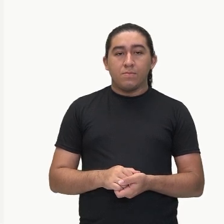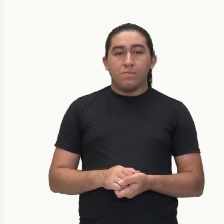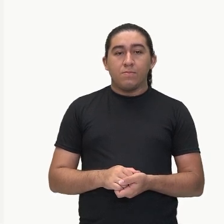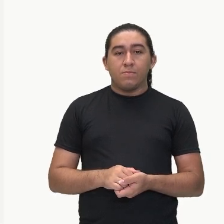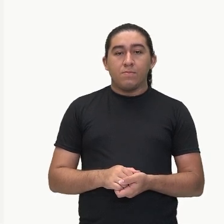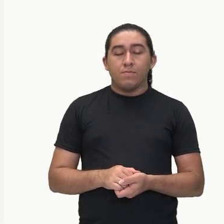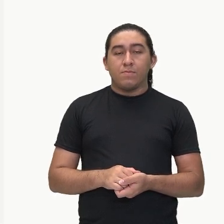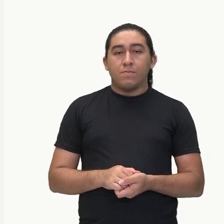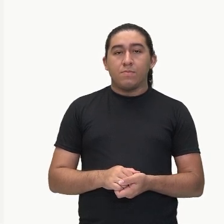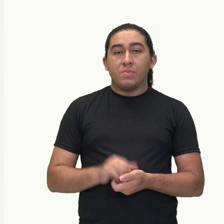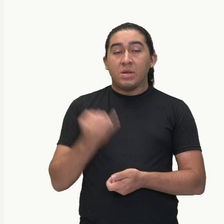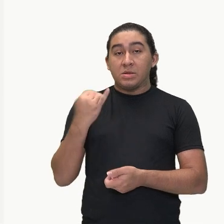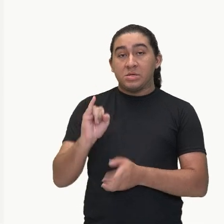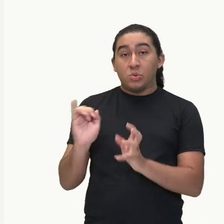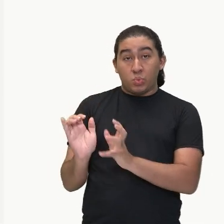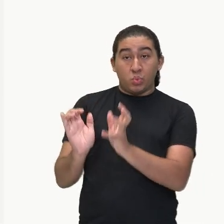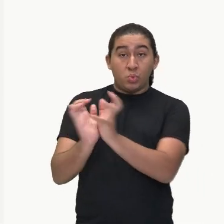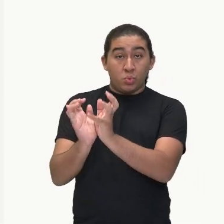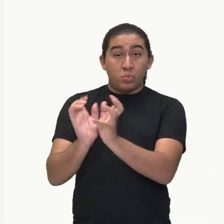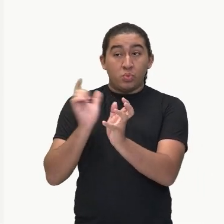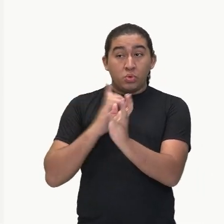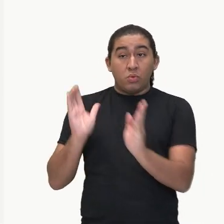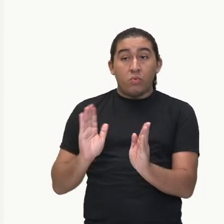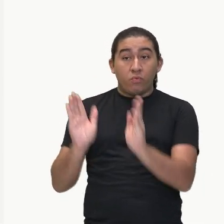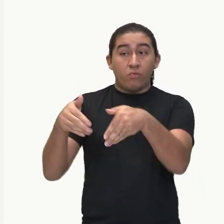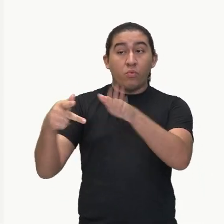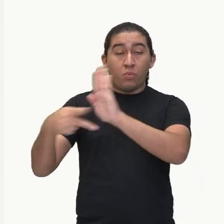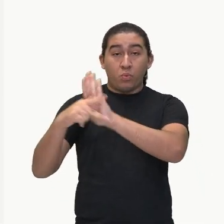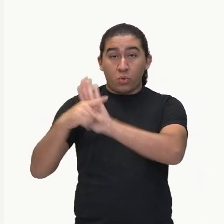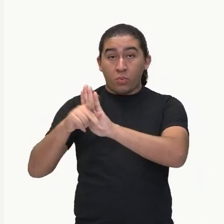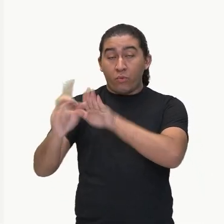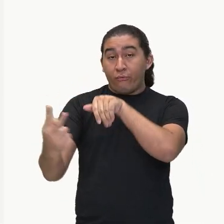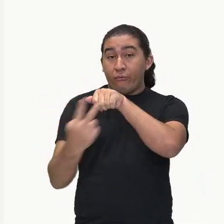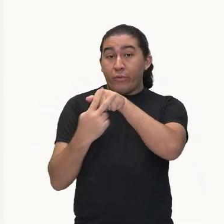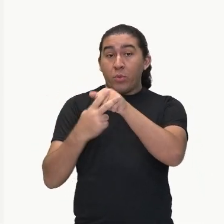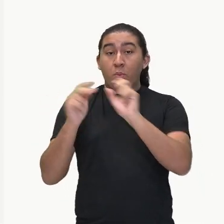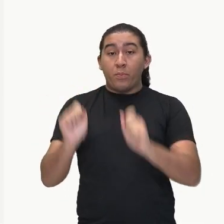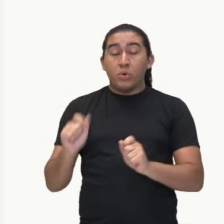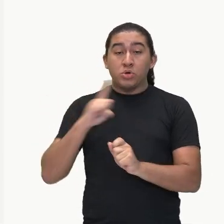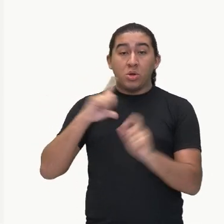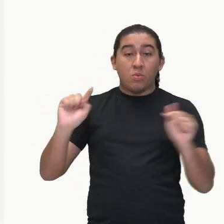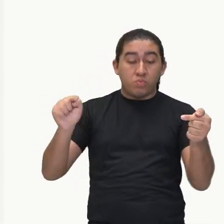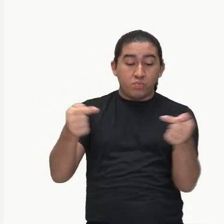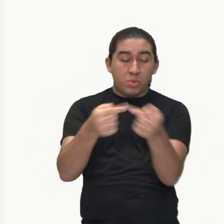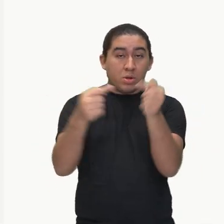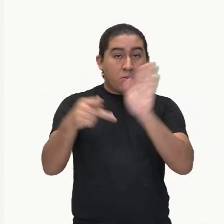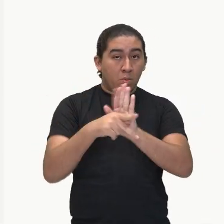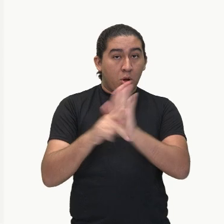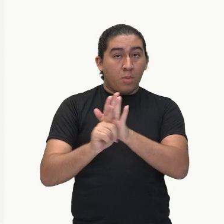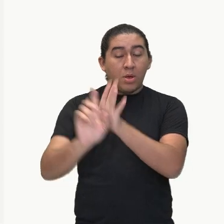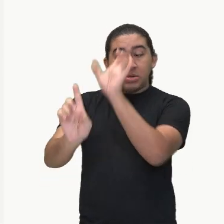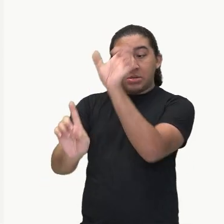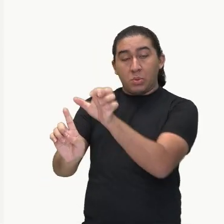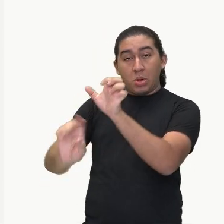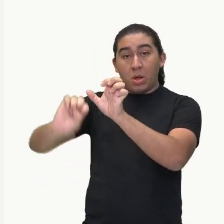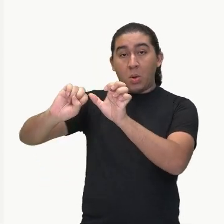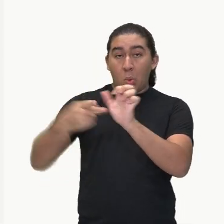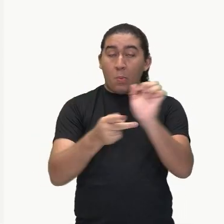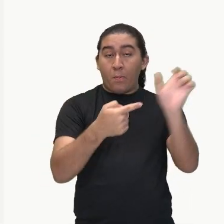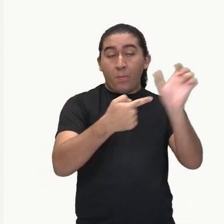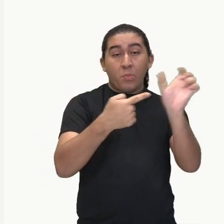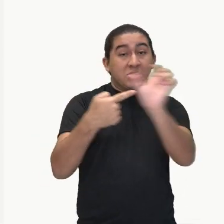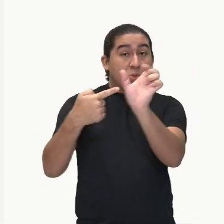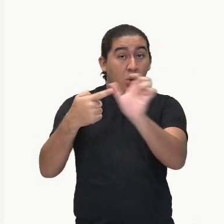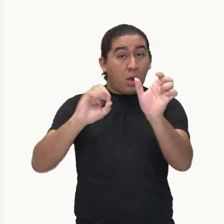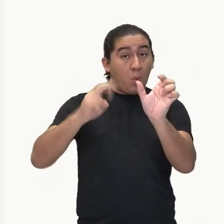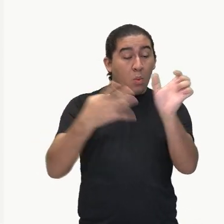se o coletivo estiver especificado, o verbo pode ser conjugado no singular ou no plural. Aqui vai